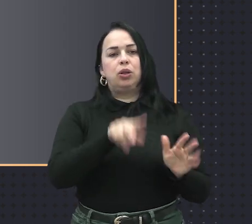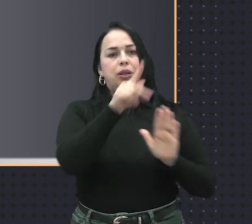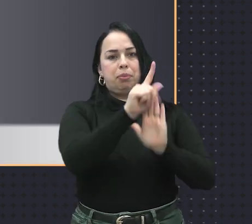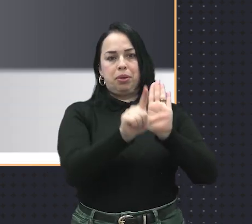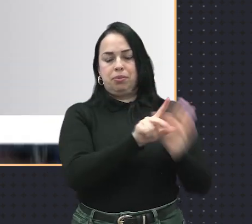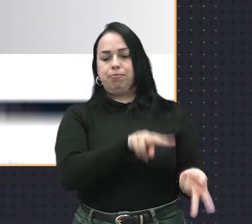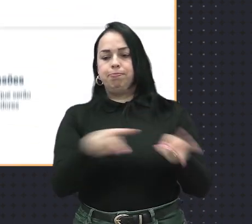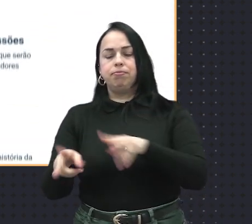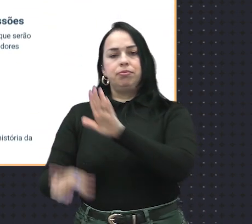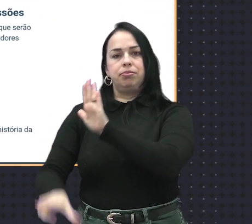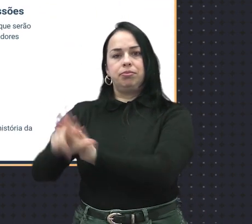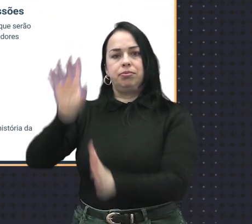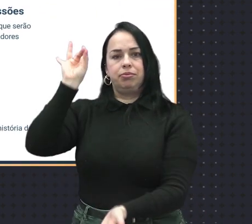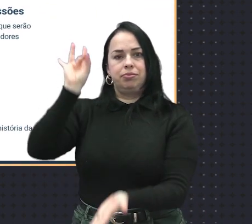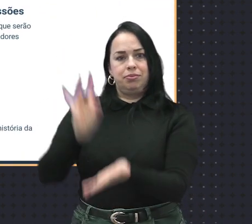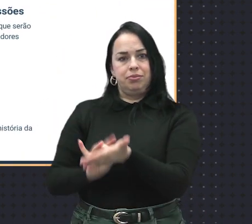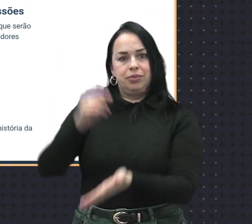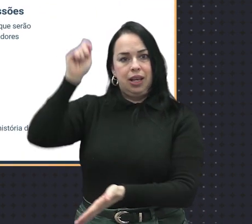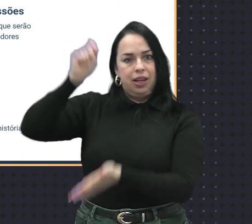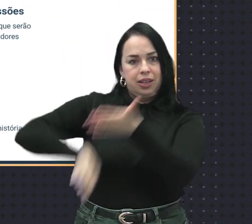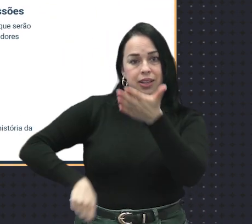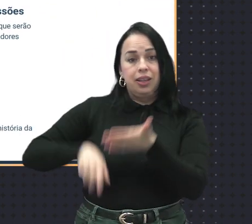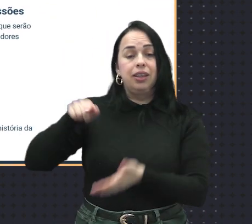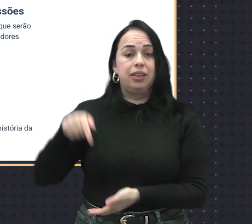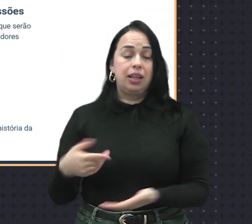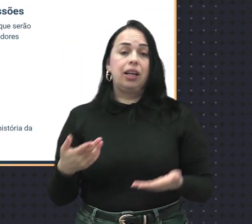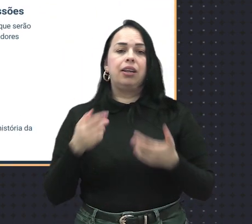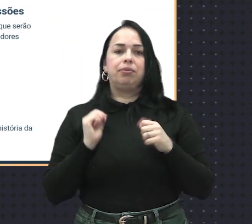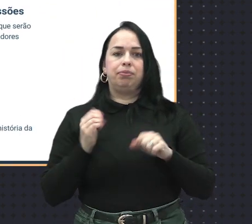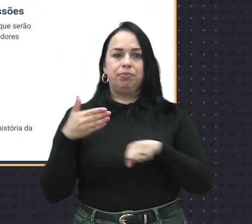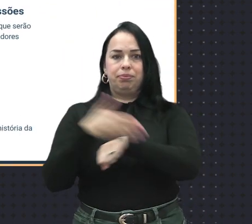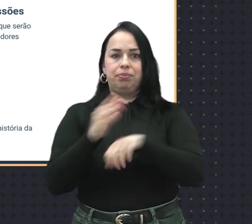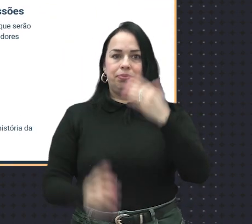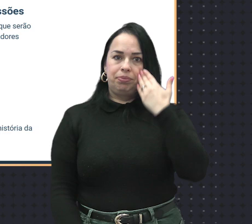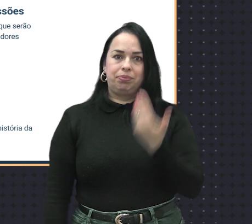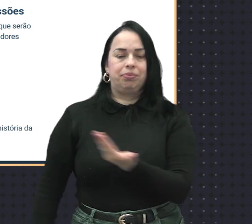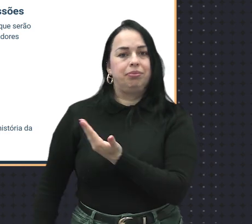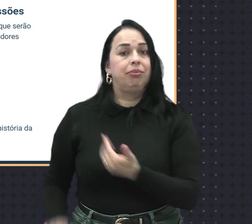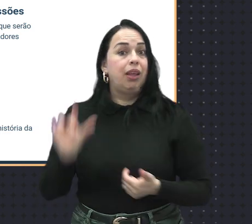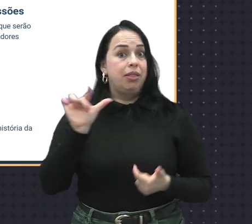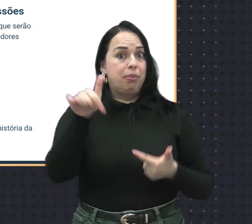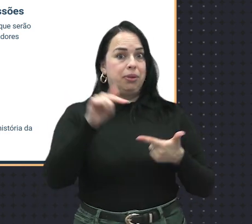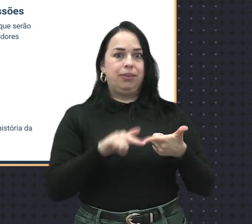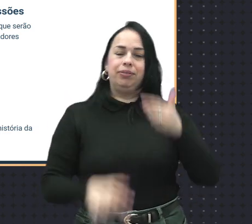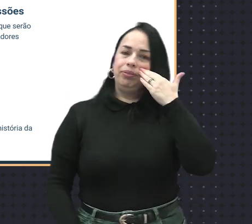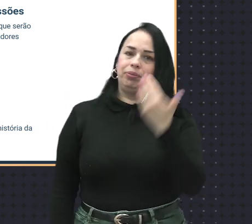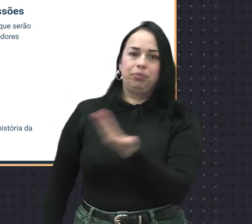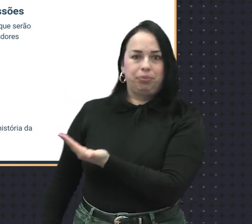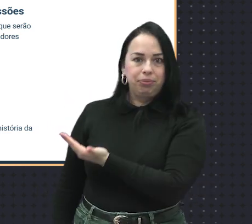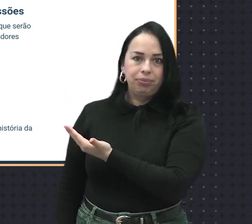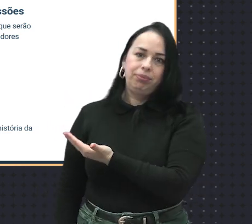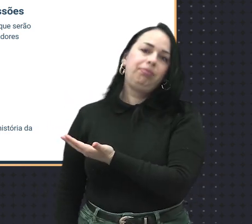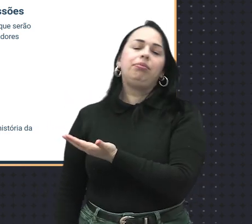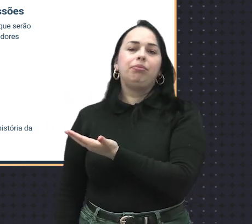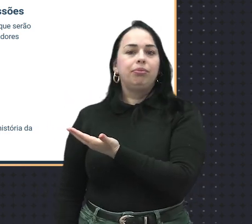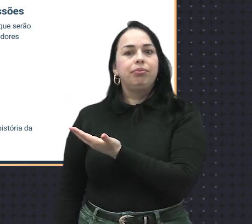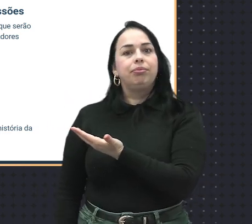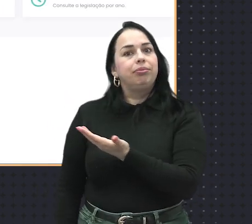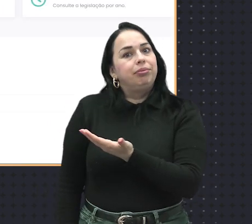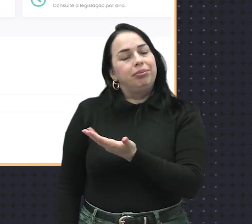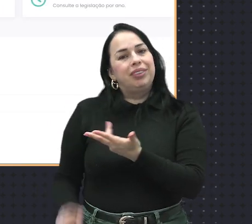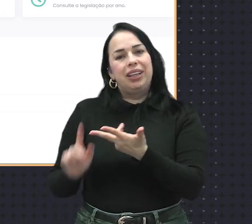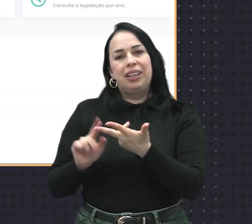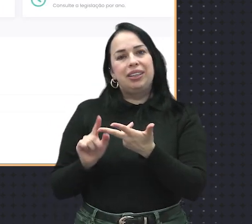sancionadas que já estão em vigor em São José. Basta clicar em Atividade Legislativa, depois em Legislação Municipal. Aí é